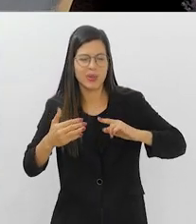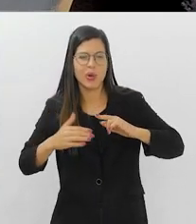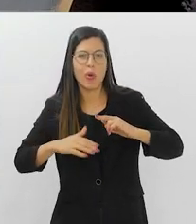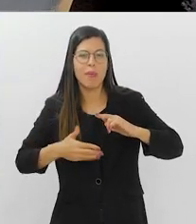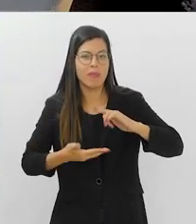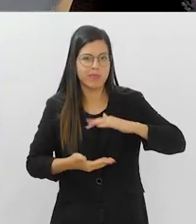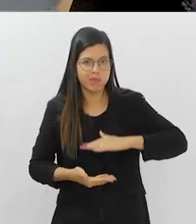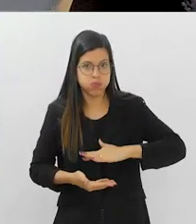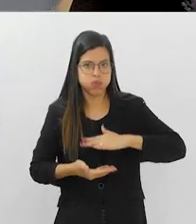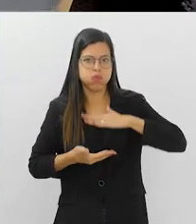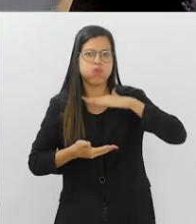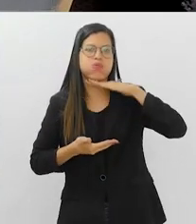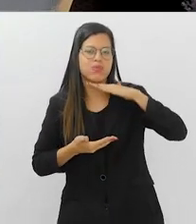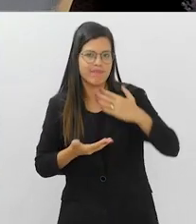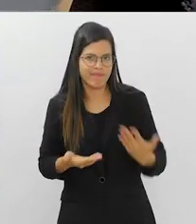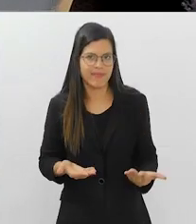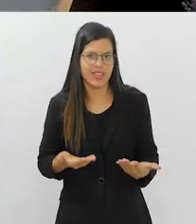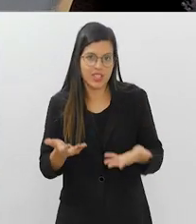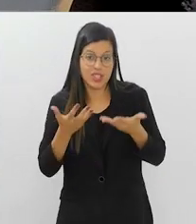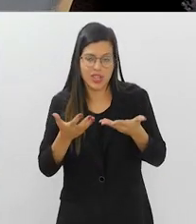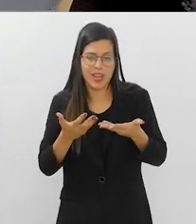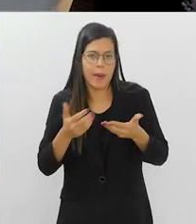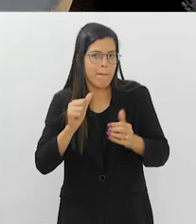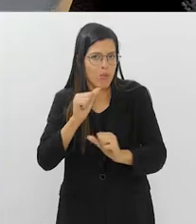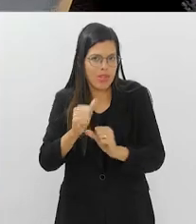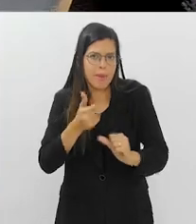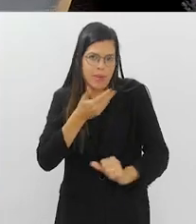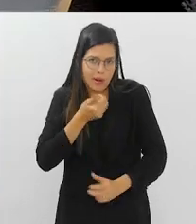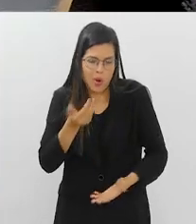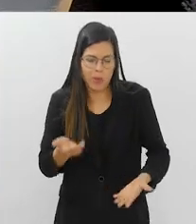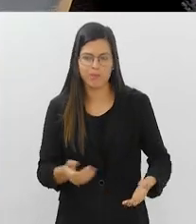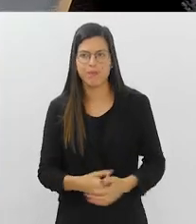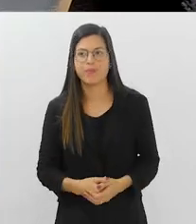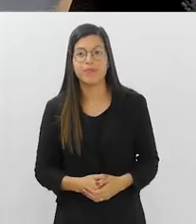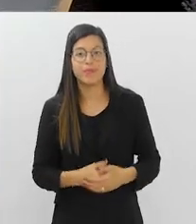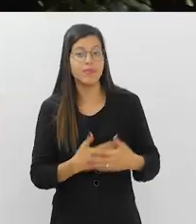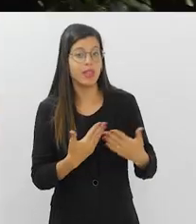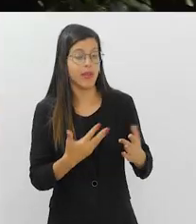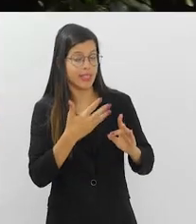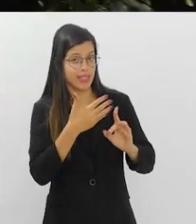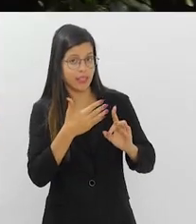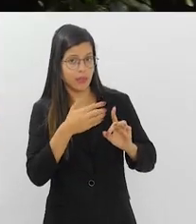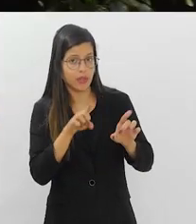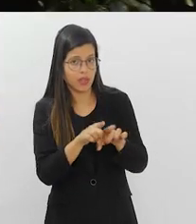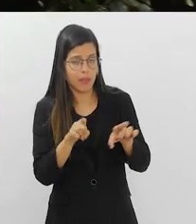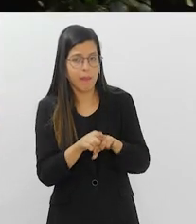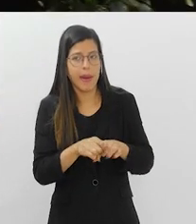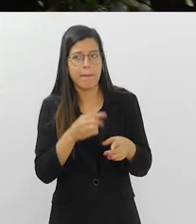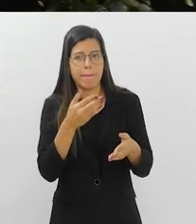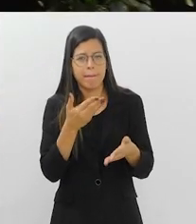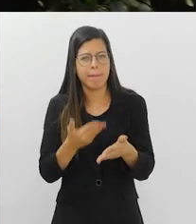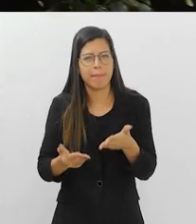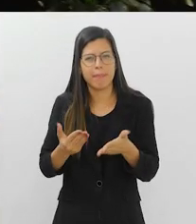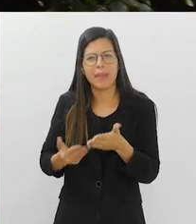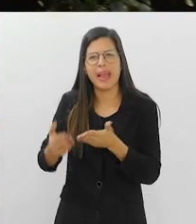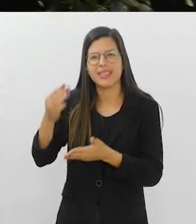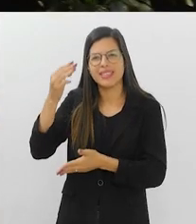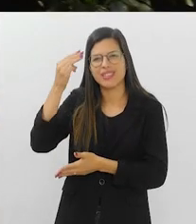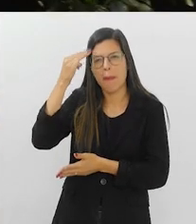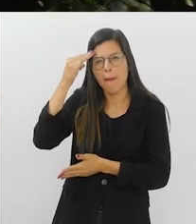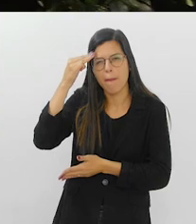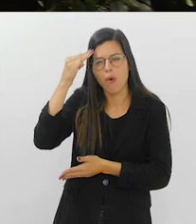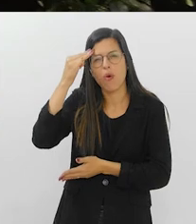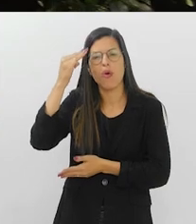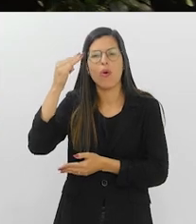a nossa intenção coletiva é mudar isso para melhor, né? Doutor Leonardo, o burnout, ele acarreta também a perda